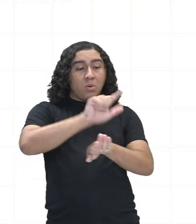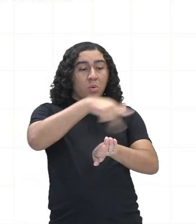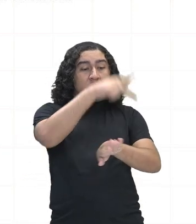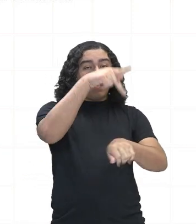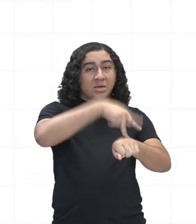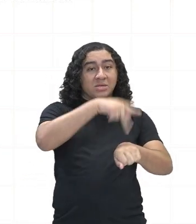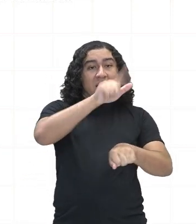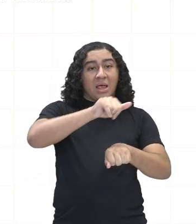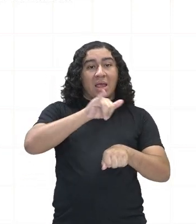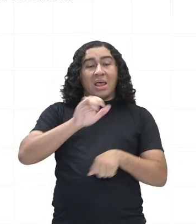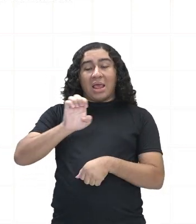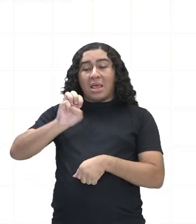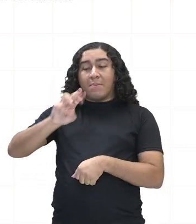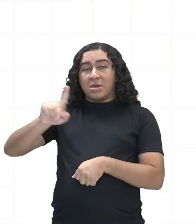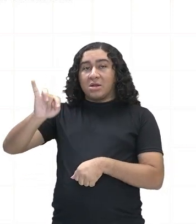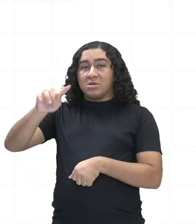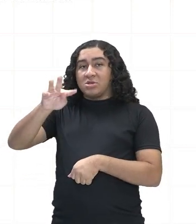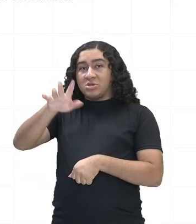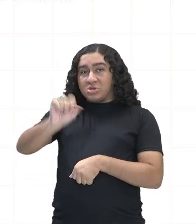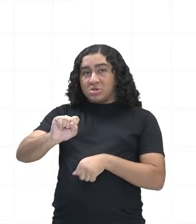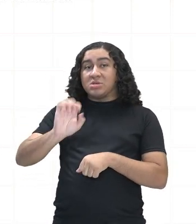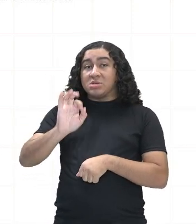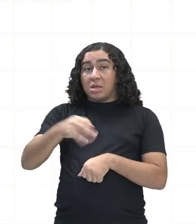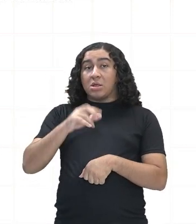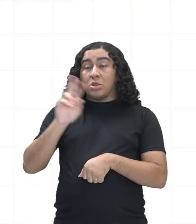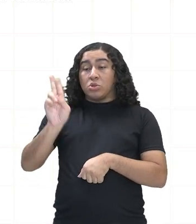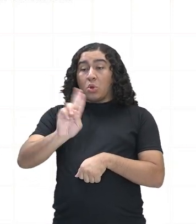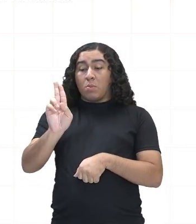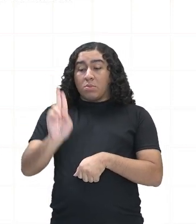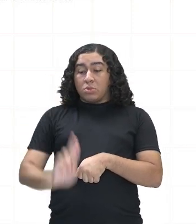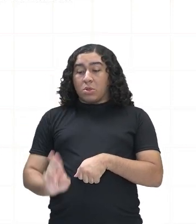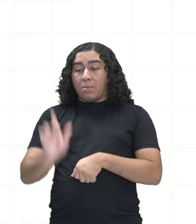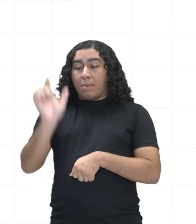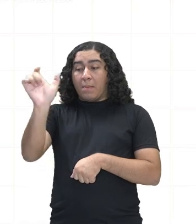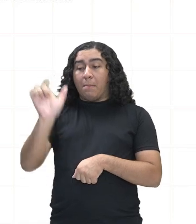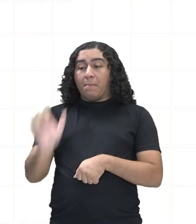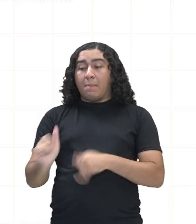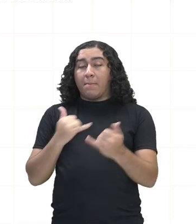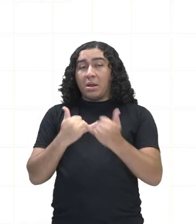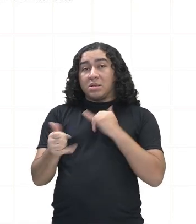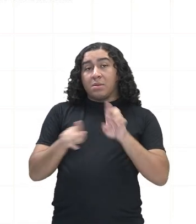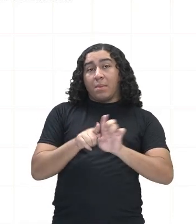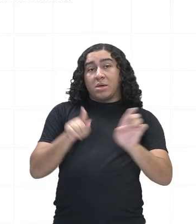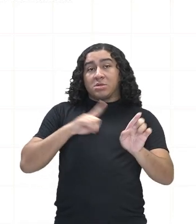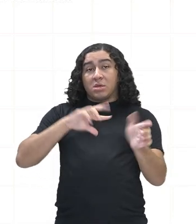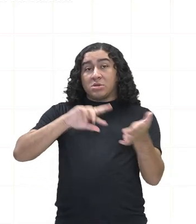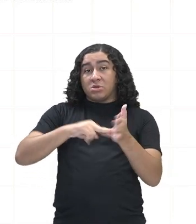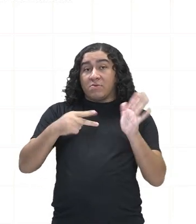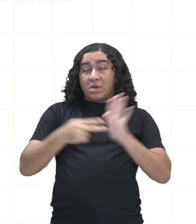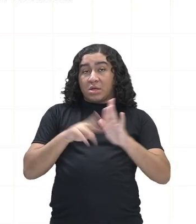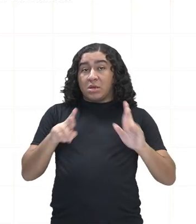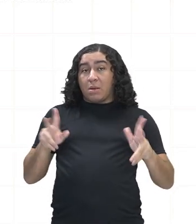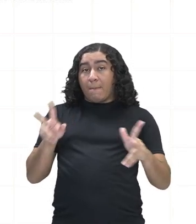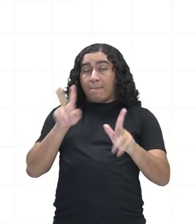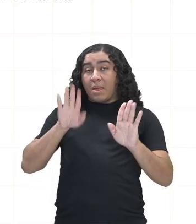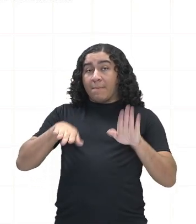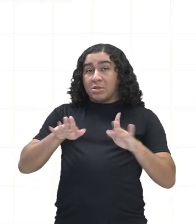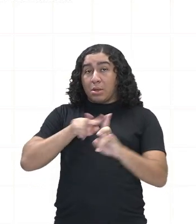que funciona, são duas palavras que são parecidas, mas têm significados o quê? Opostos, diferentes,